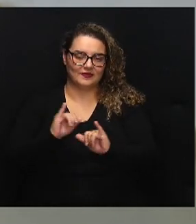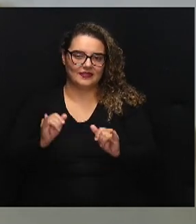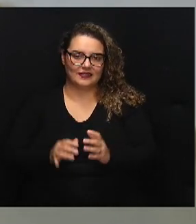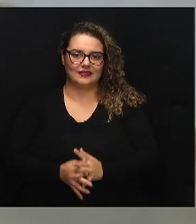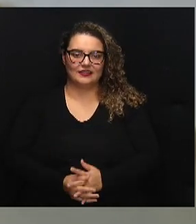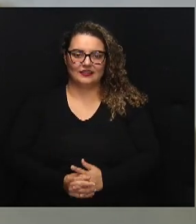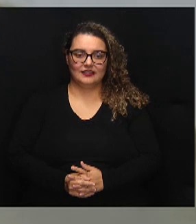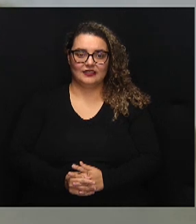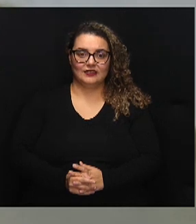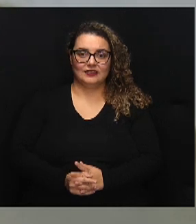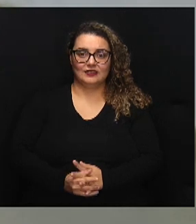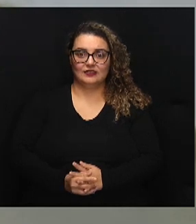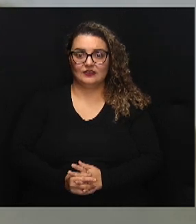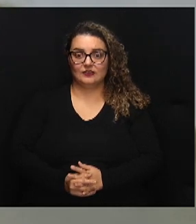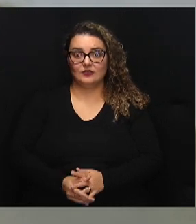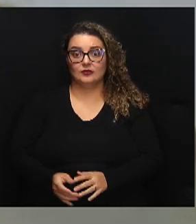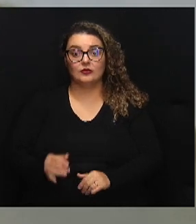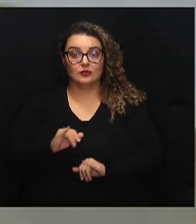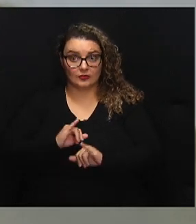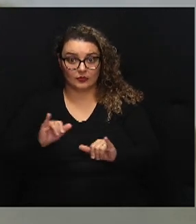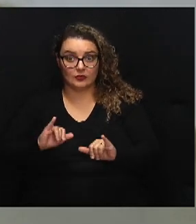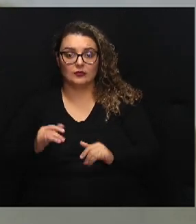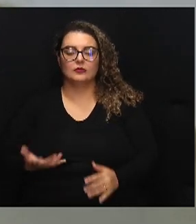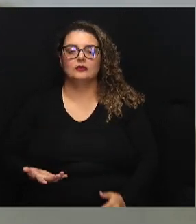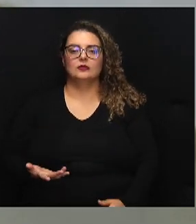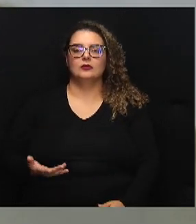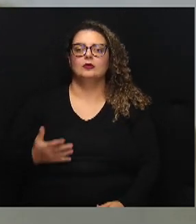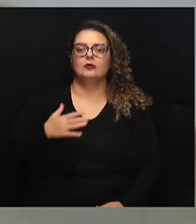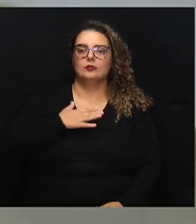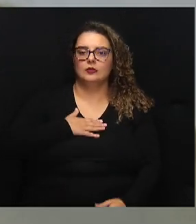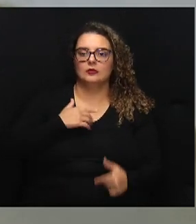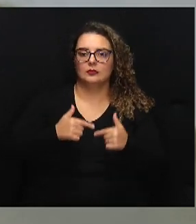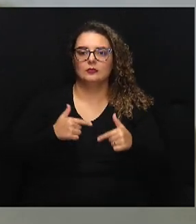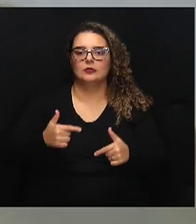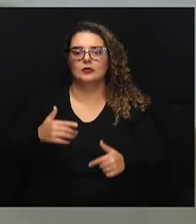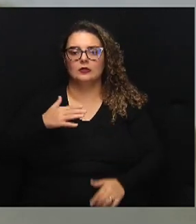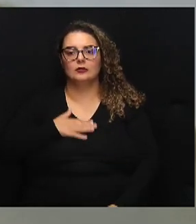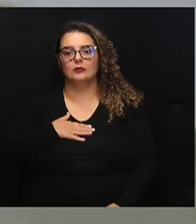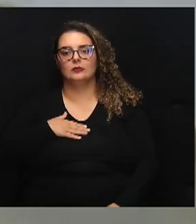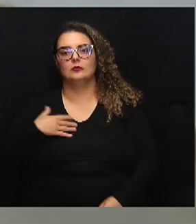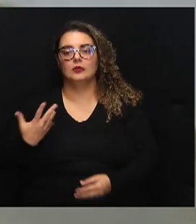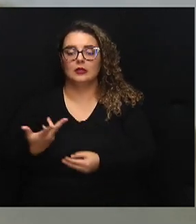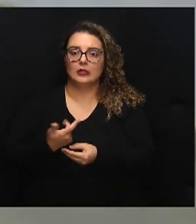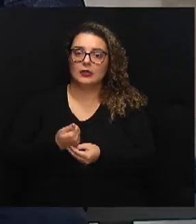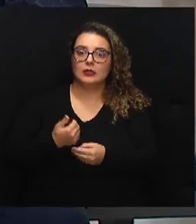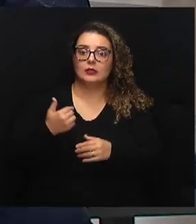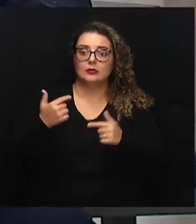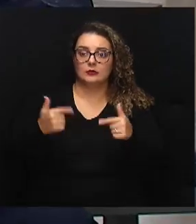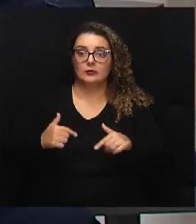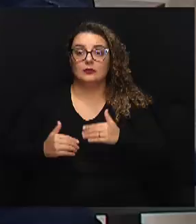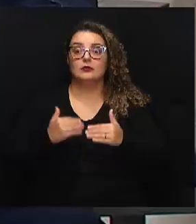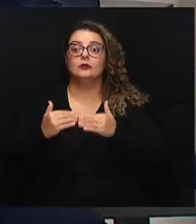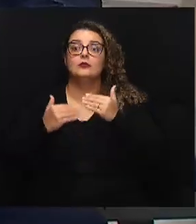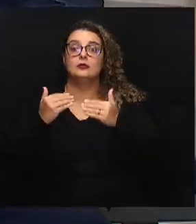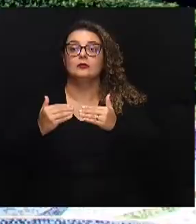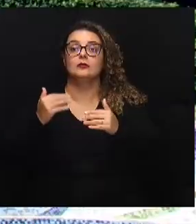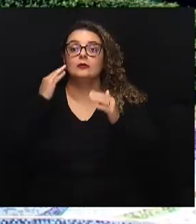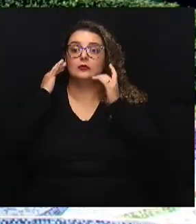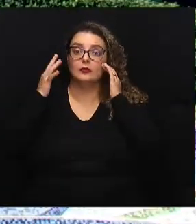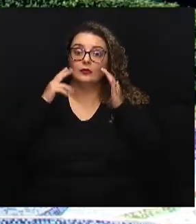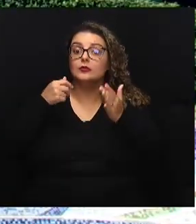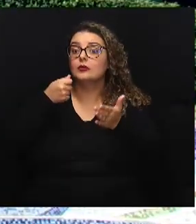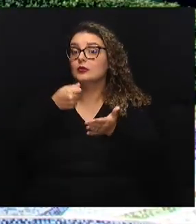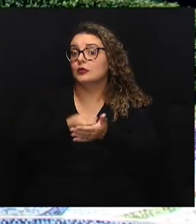de divulgar o meu trabalho, a minha obra, esse espaço que é um espaço que eu construí, que é uma realização de um